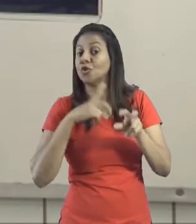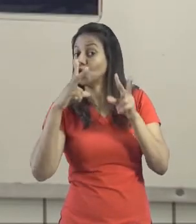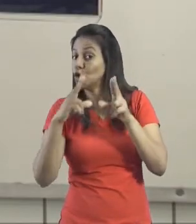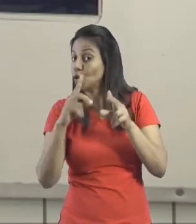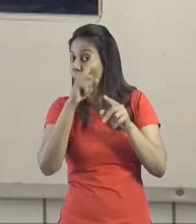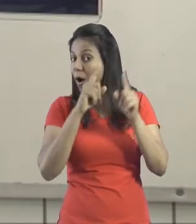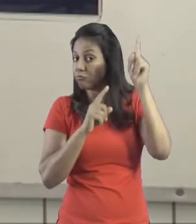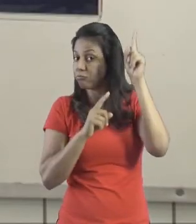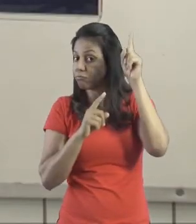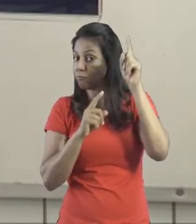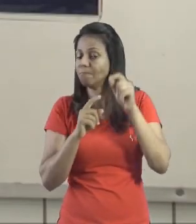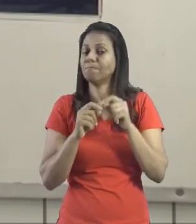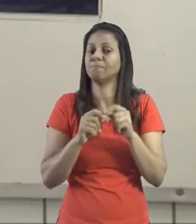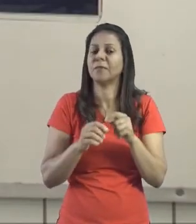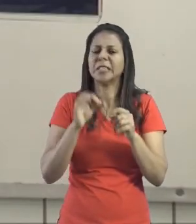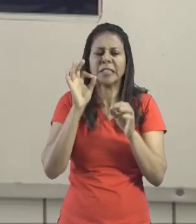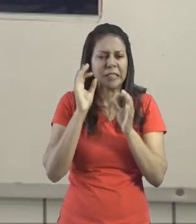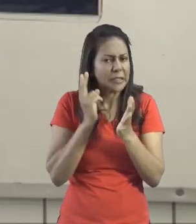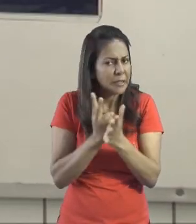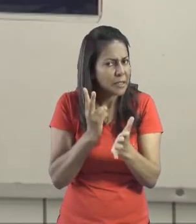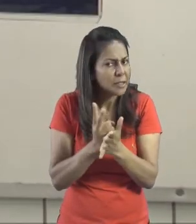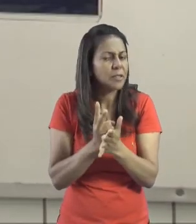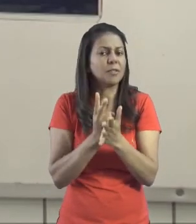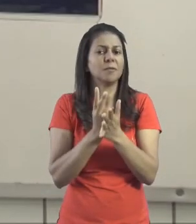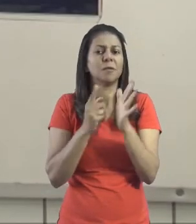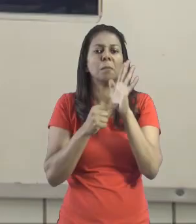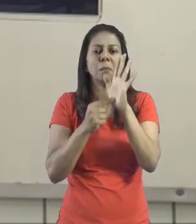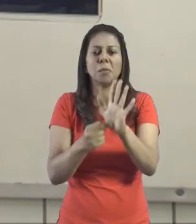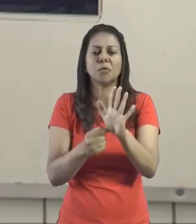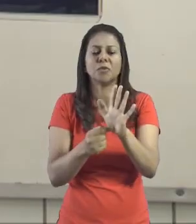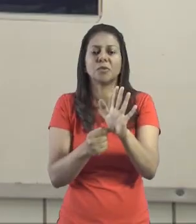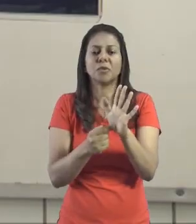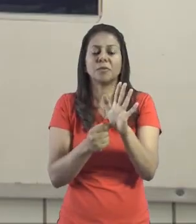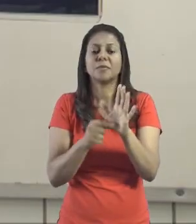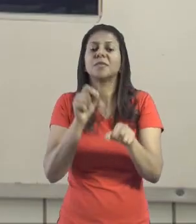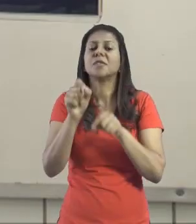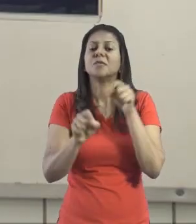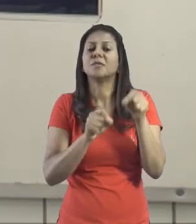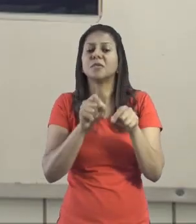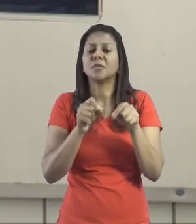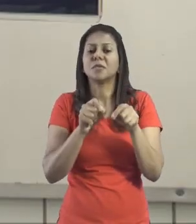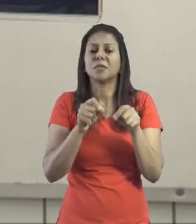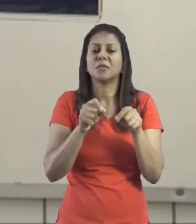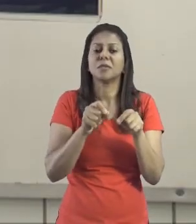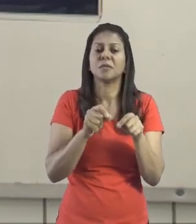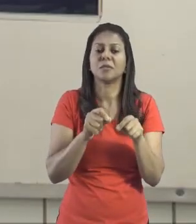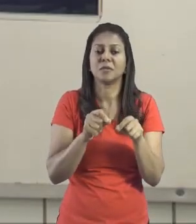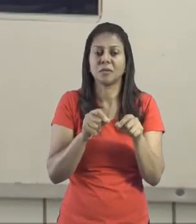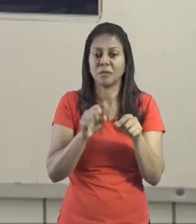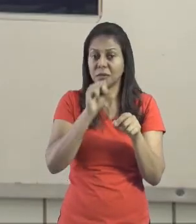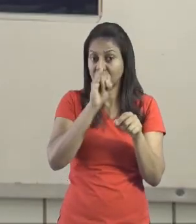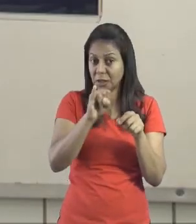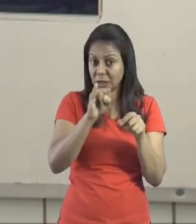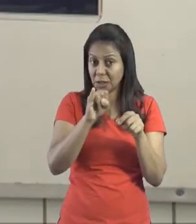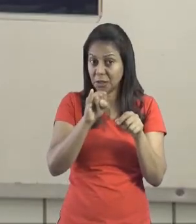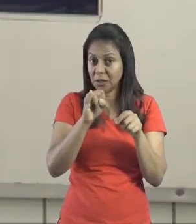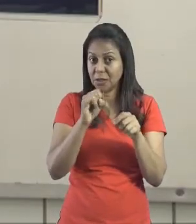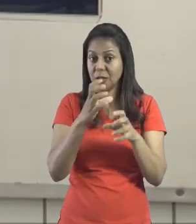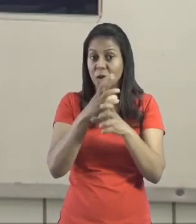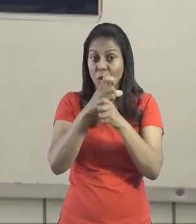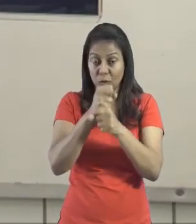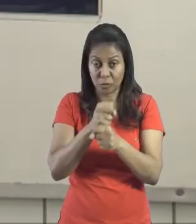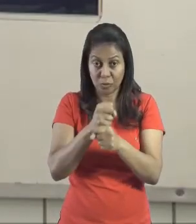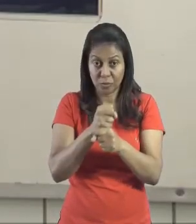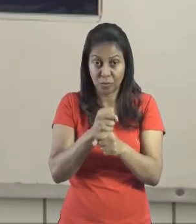caso, geralmente nós vamos usar dessa propriedade. A propriedade do produto nulo diz assim, ó, se o produto entre